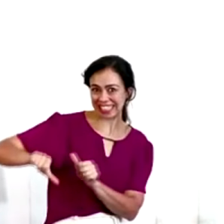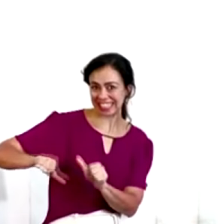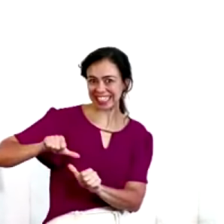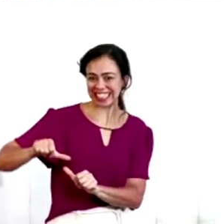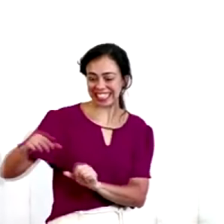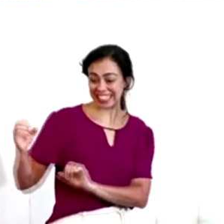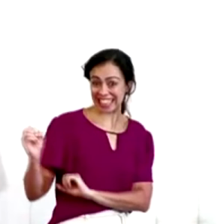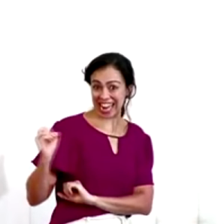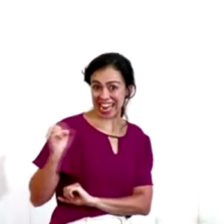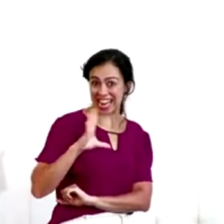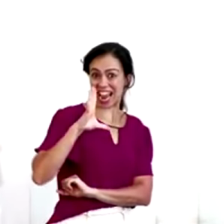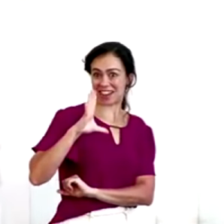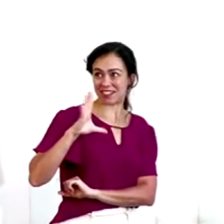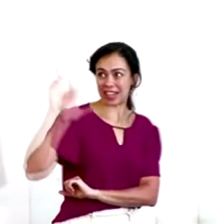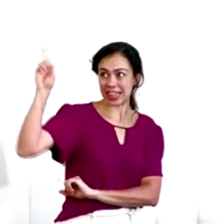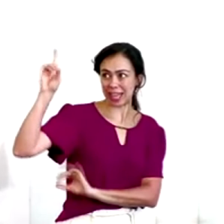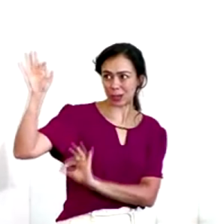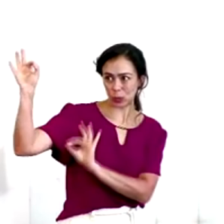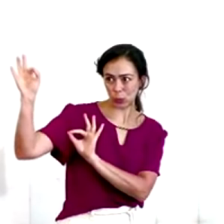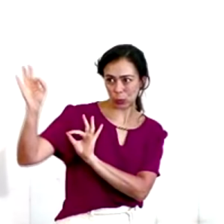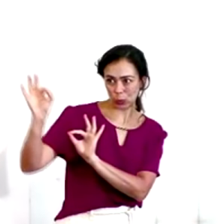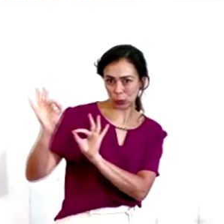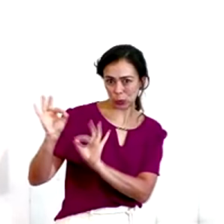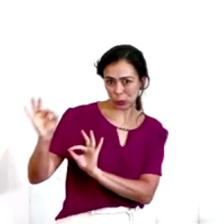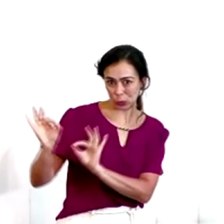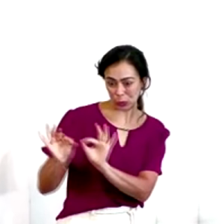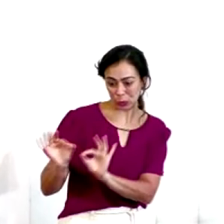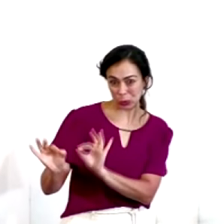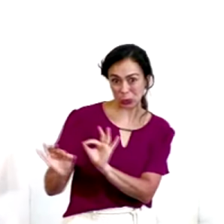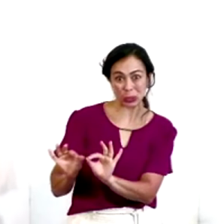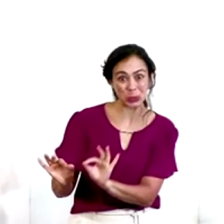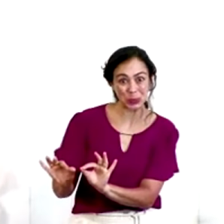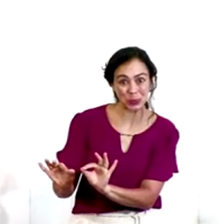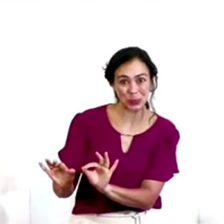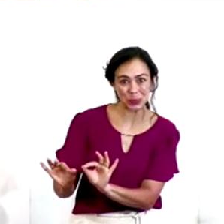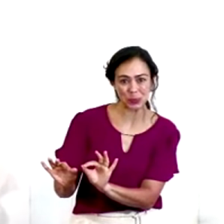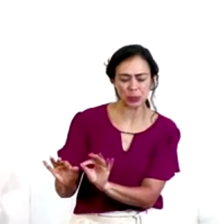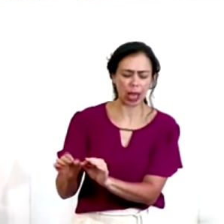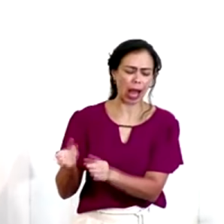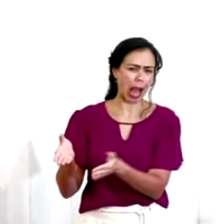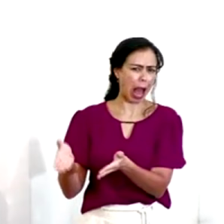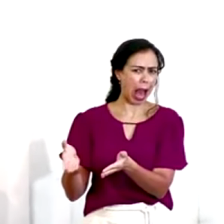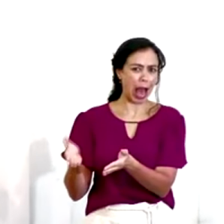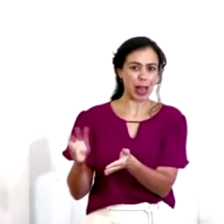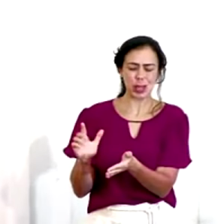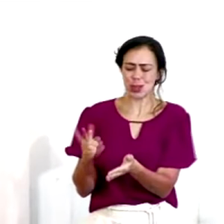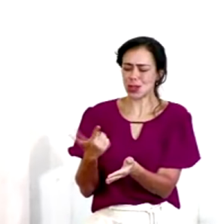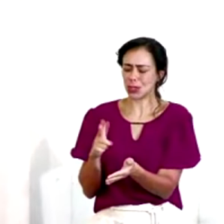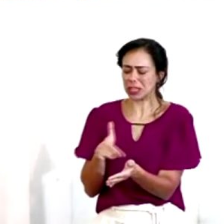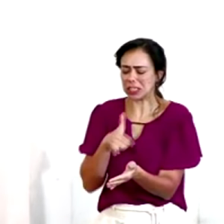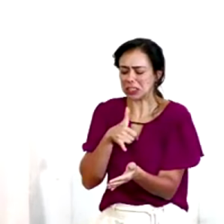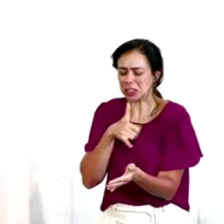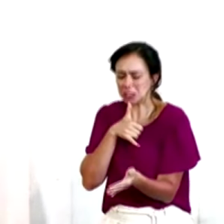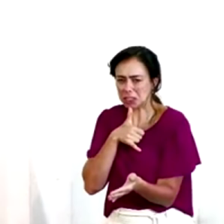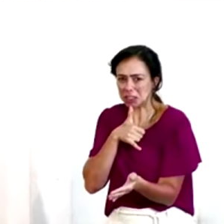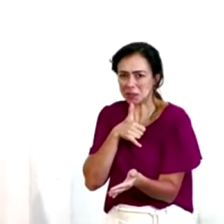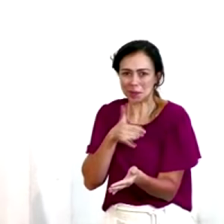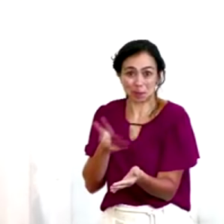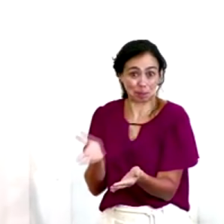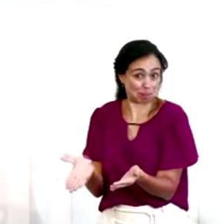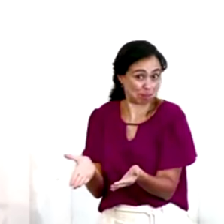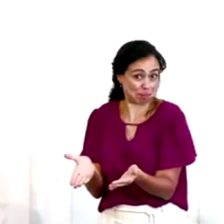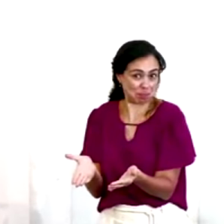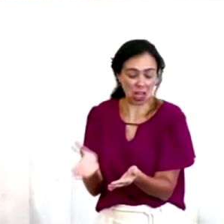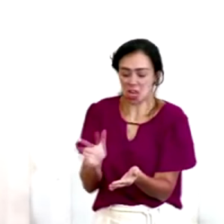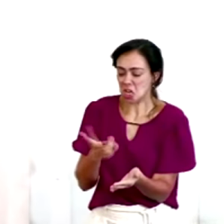restaurado por Deus. Num mundo onde não haverá mais tristezas, não